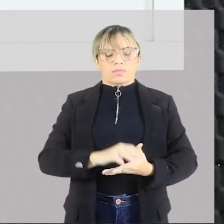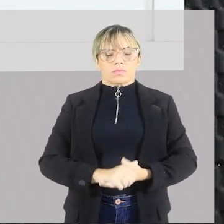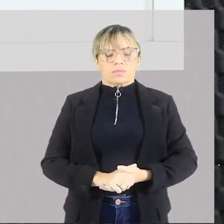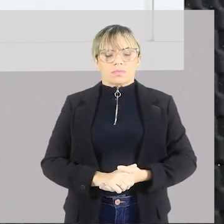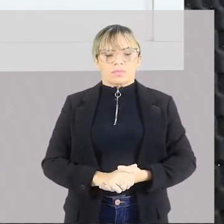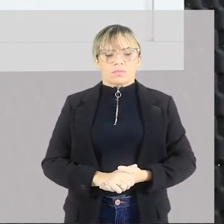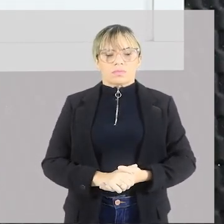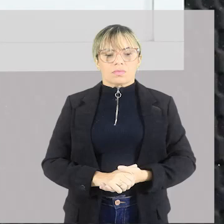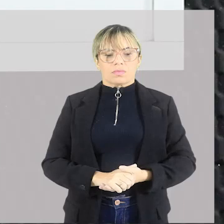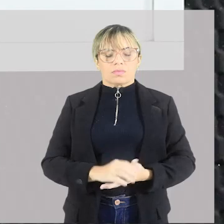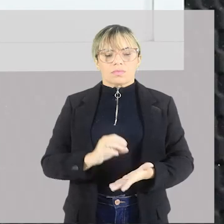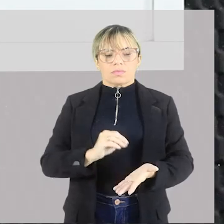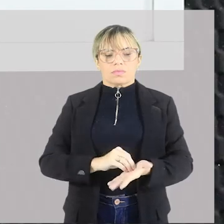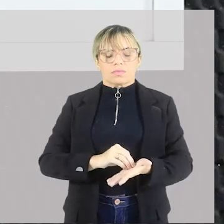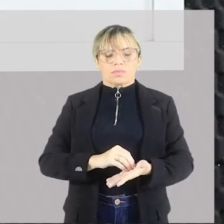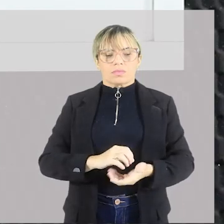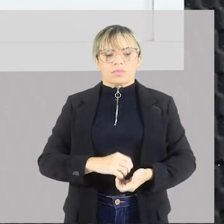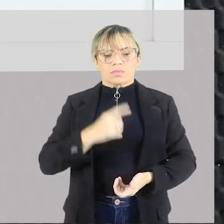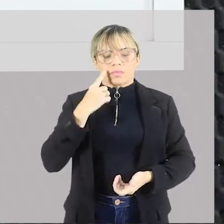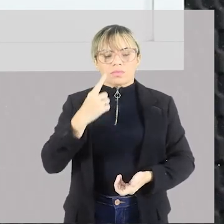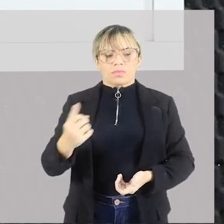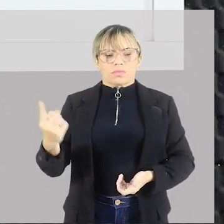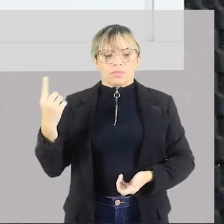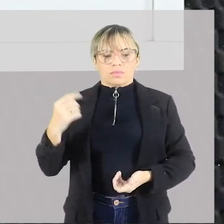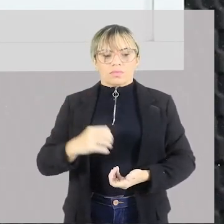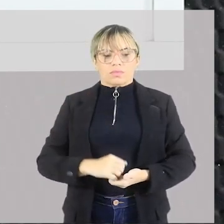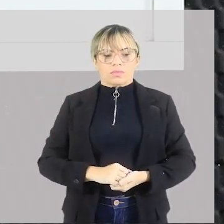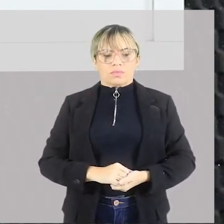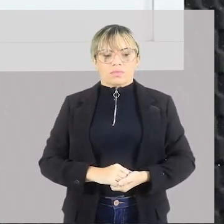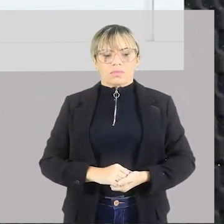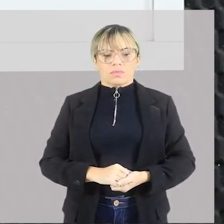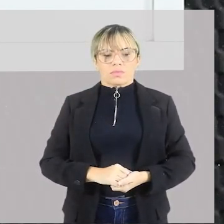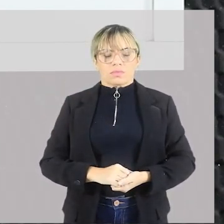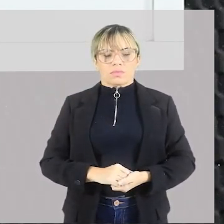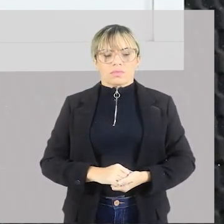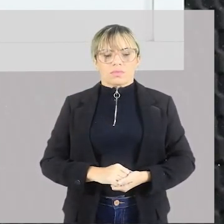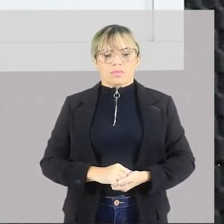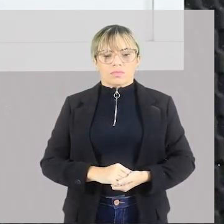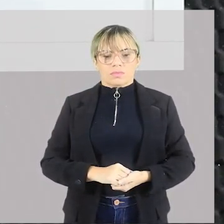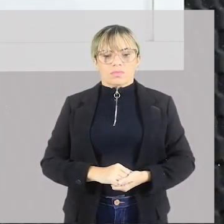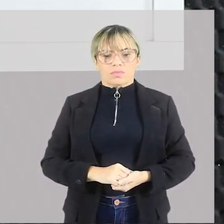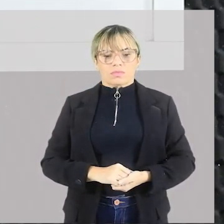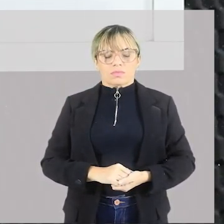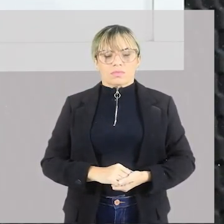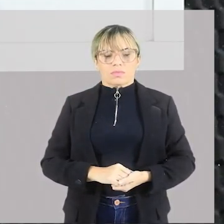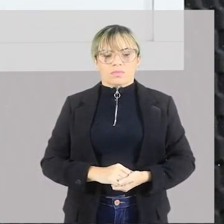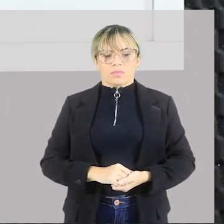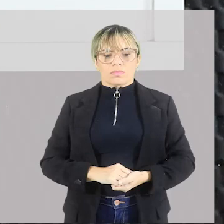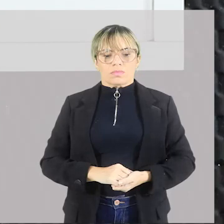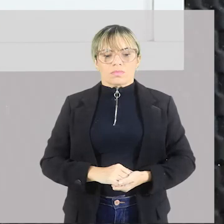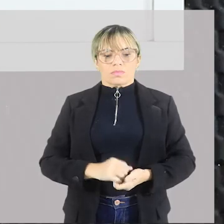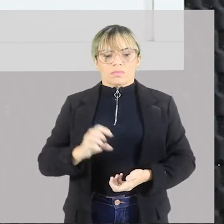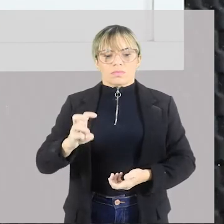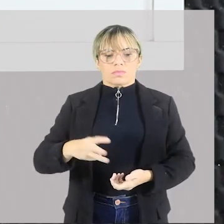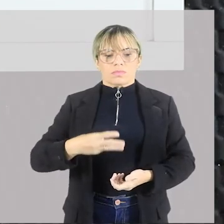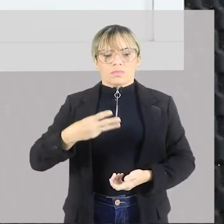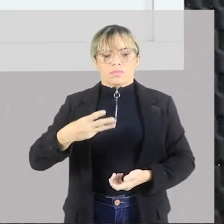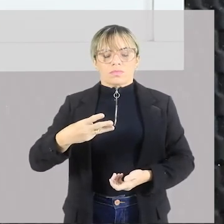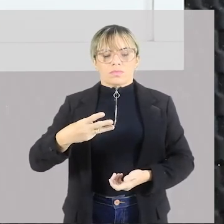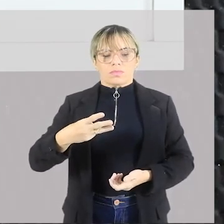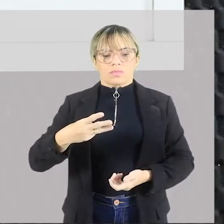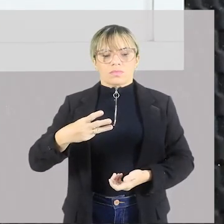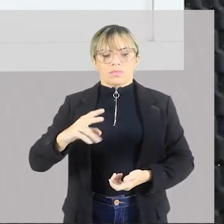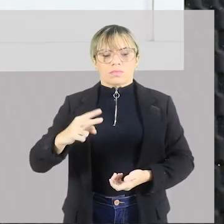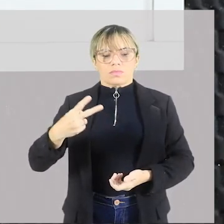restam aqui 30 e du não é isso 32 de outras coisas